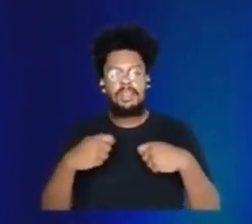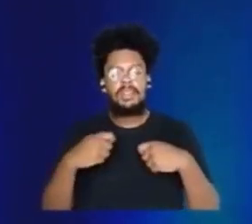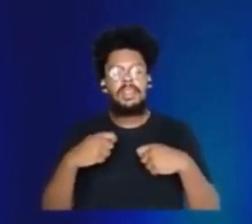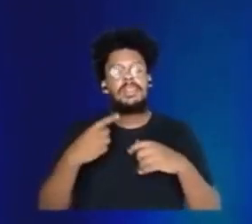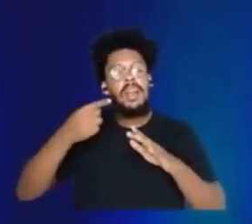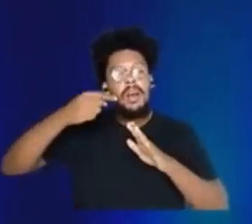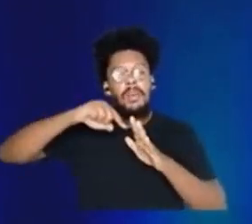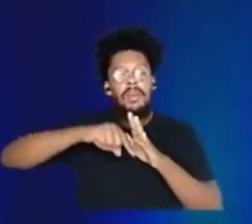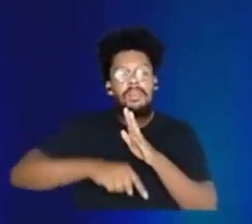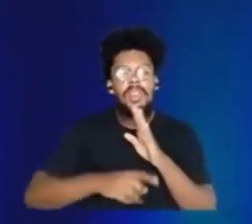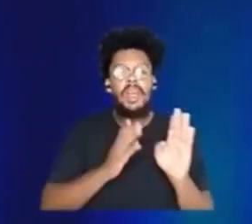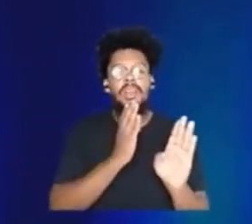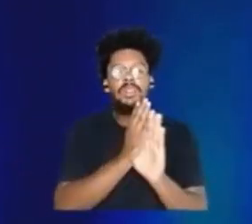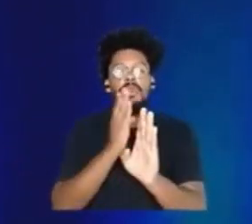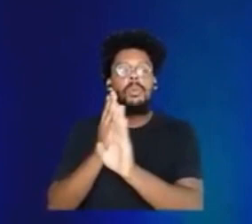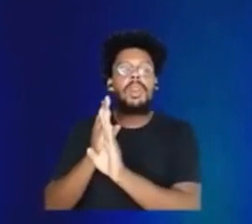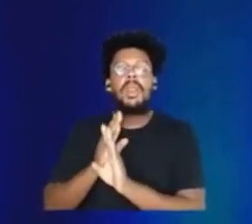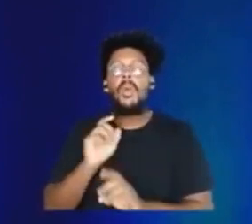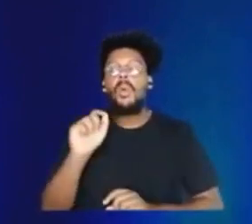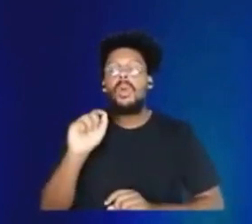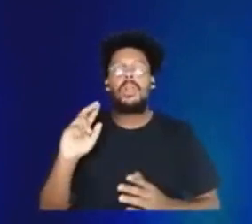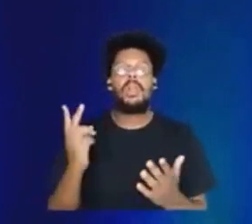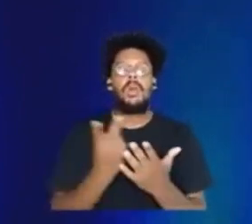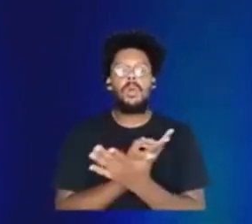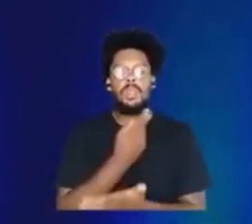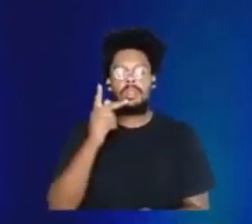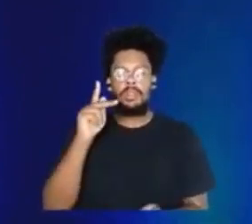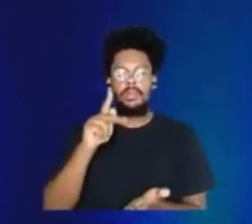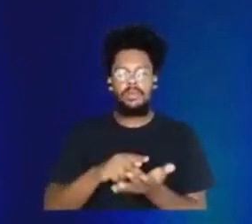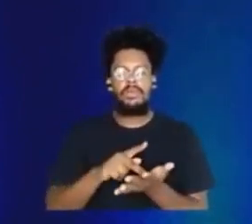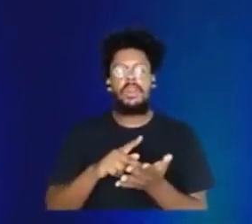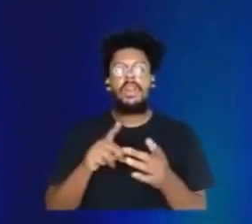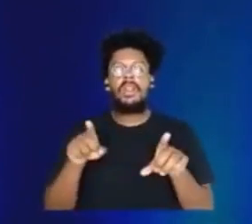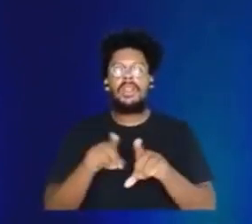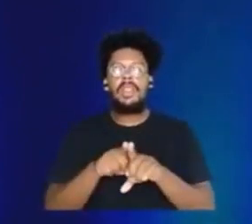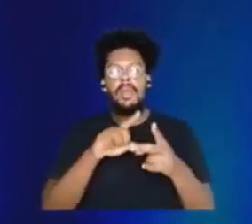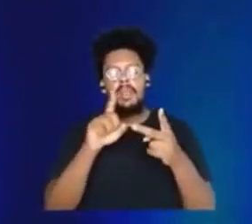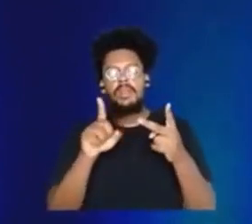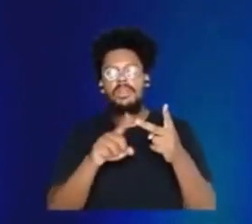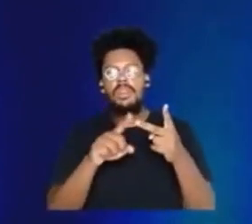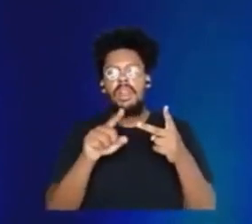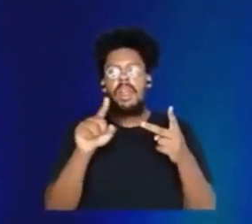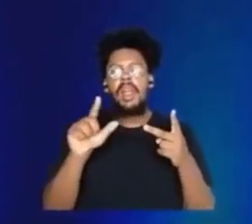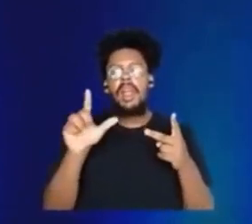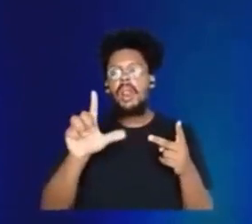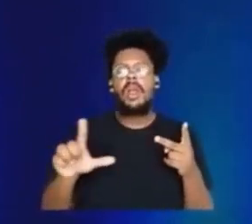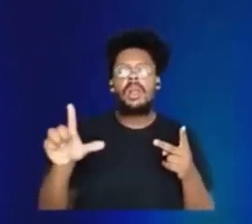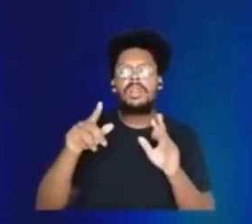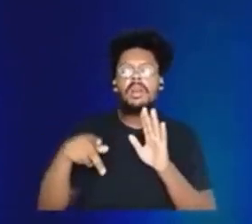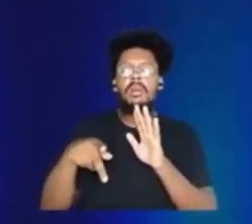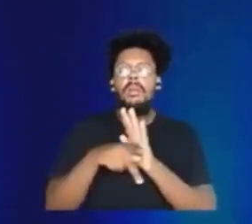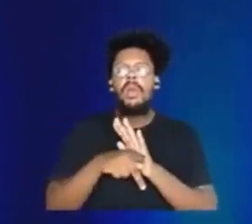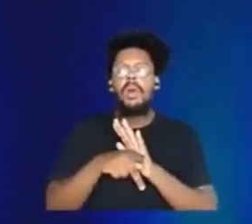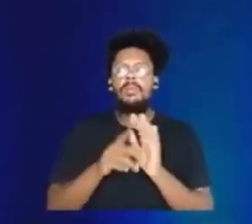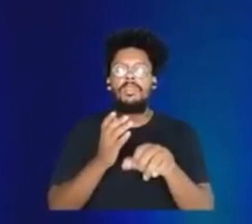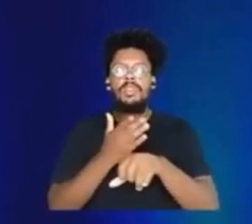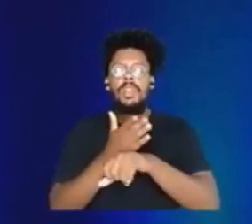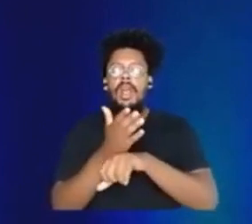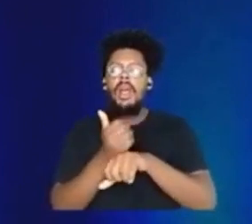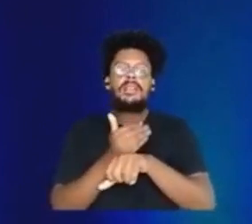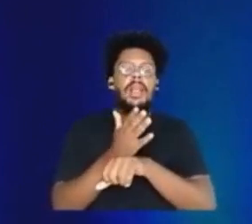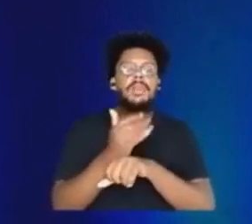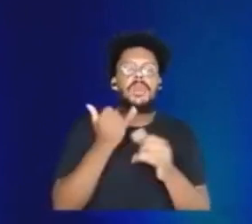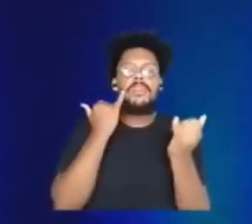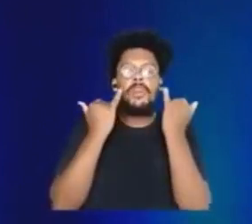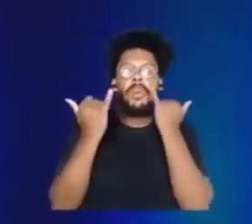diagnóstico em relação aos fatos. Acho que o segundo ponto é a própria lógica de distribuição e de acesso à informação que as pessoas têm hoje, né? O que é